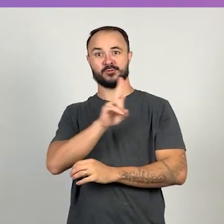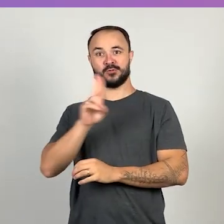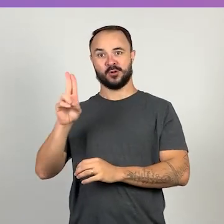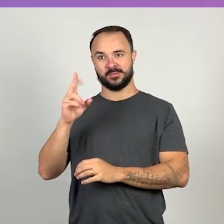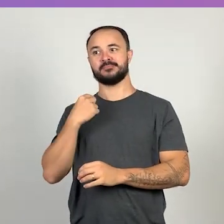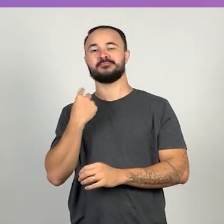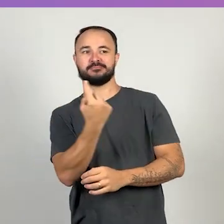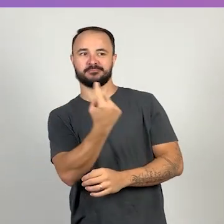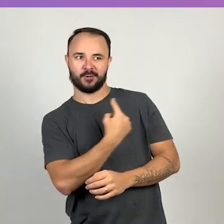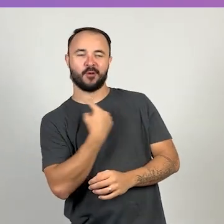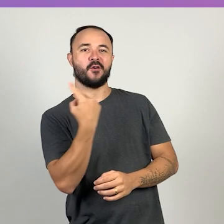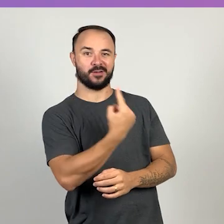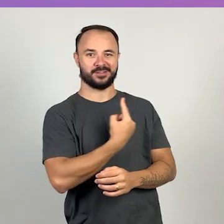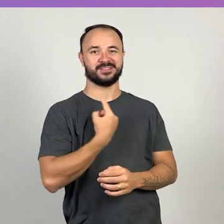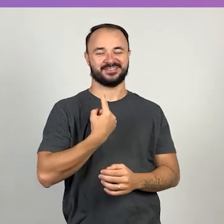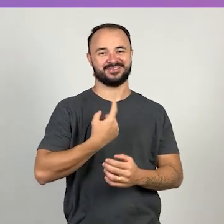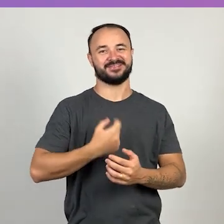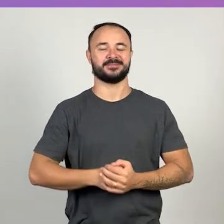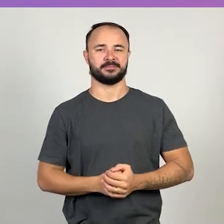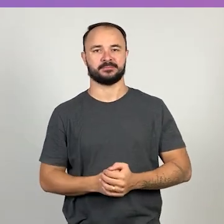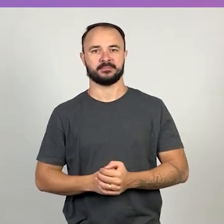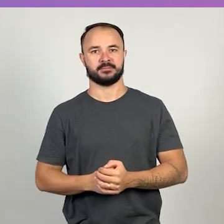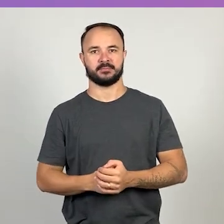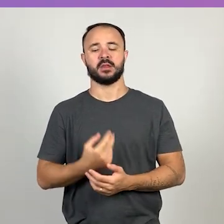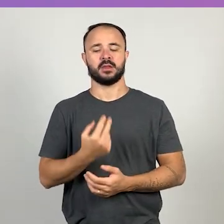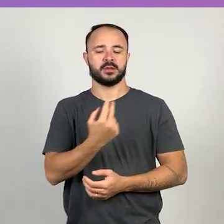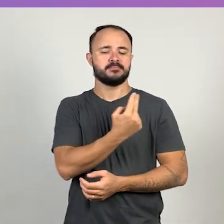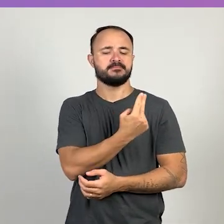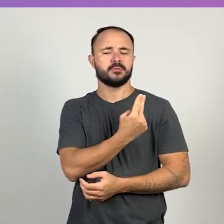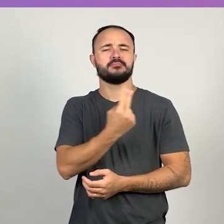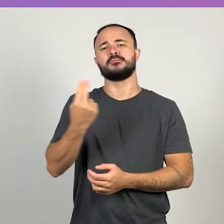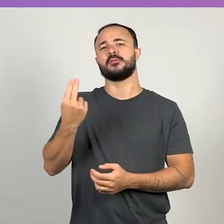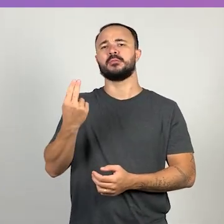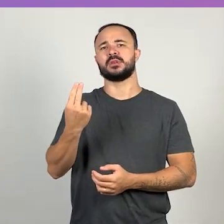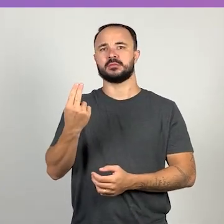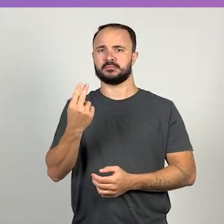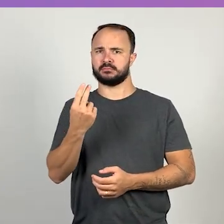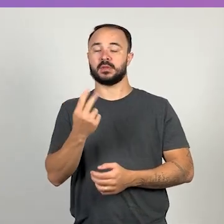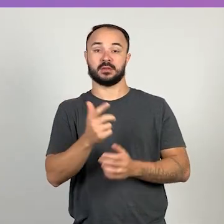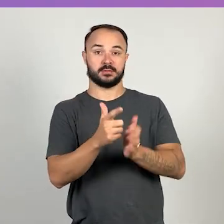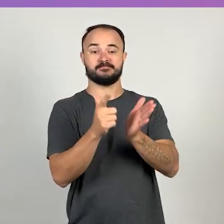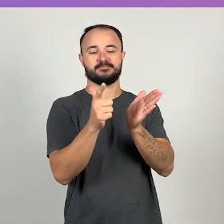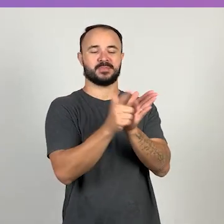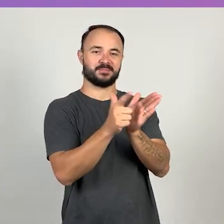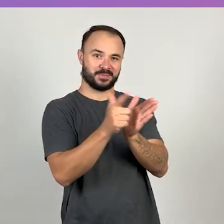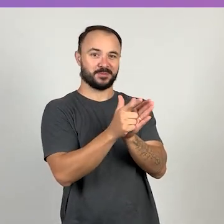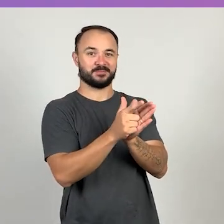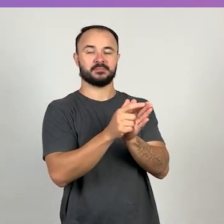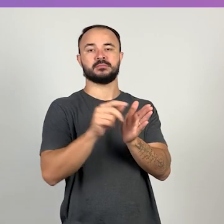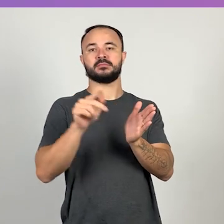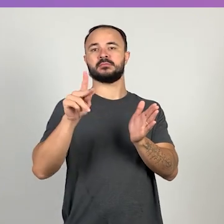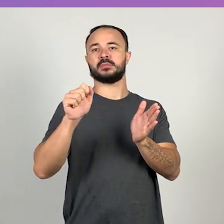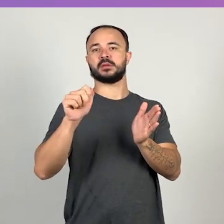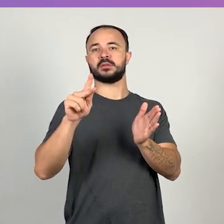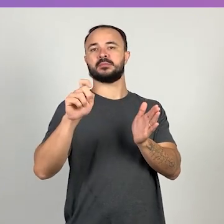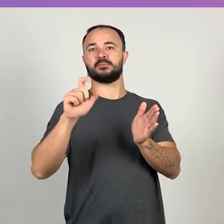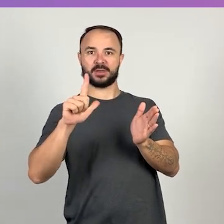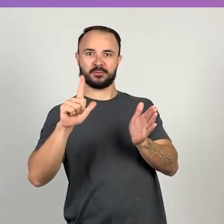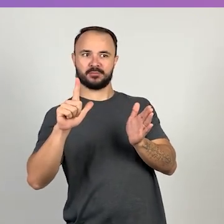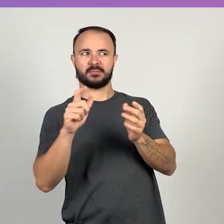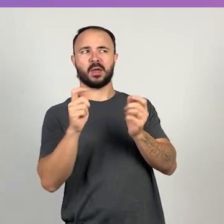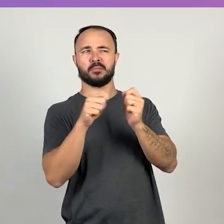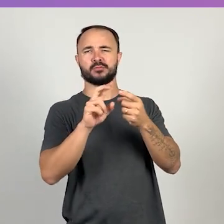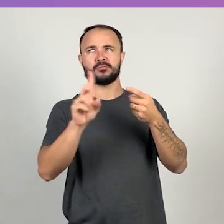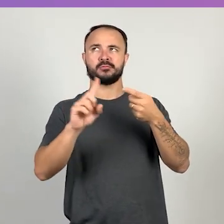da gente. Meu nome é Papel. Poderia ser